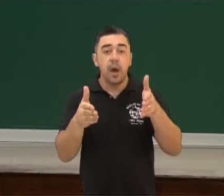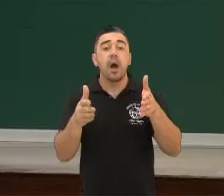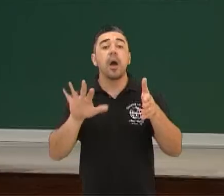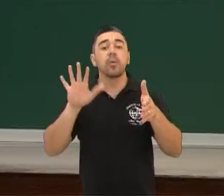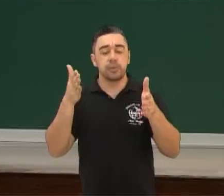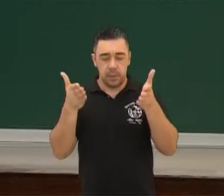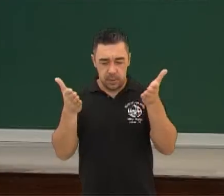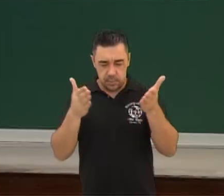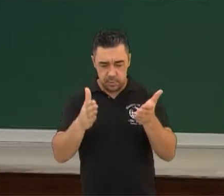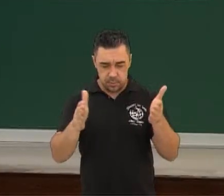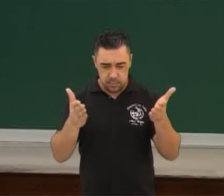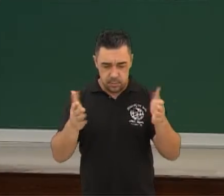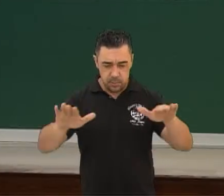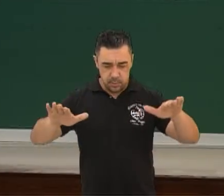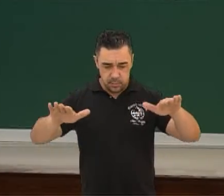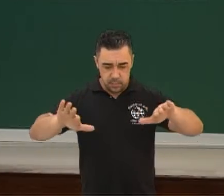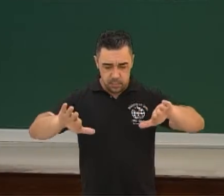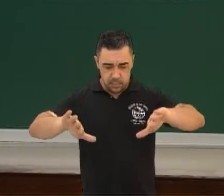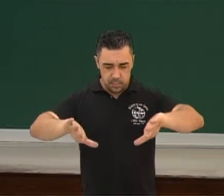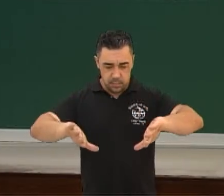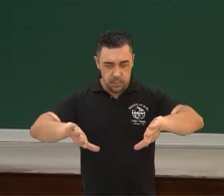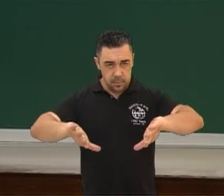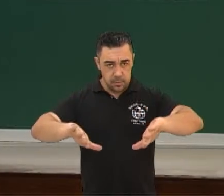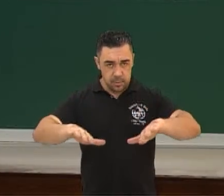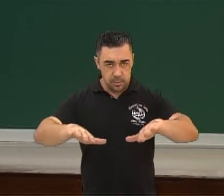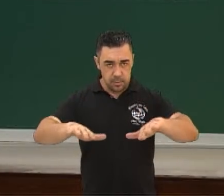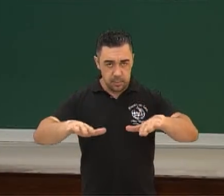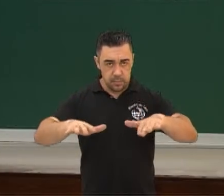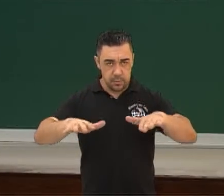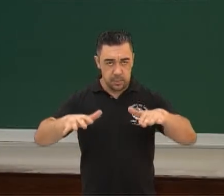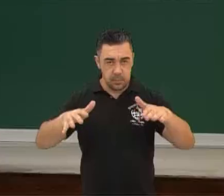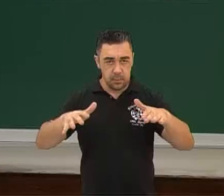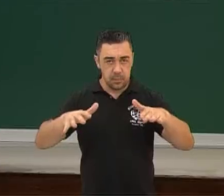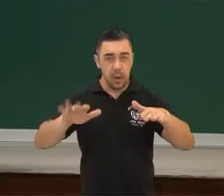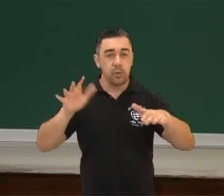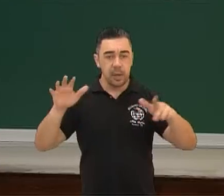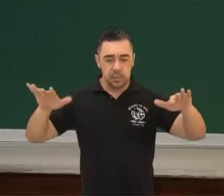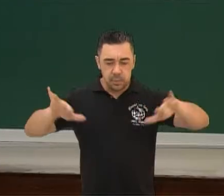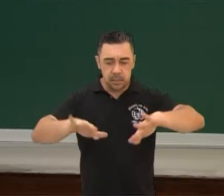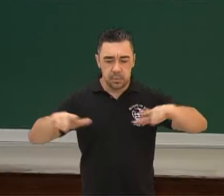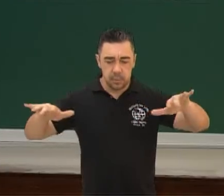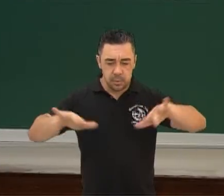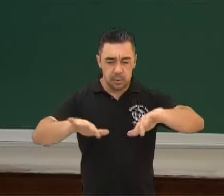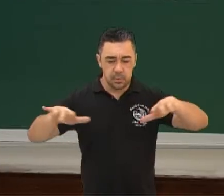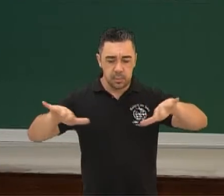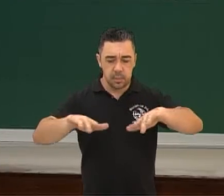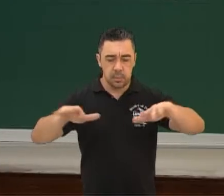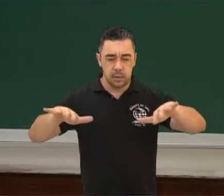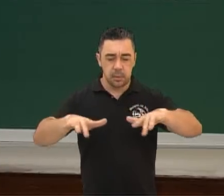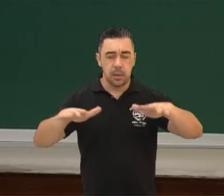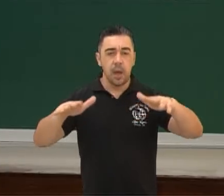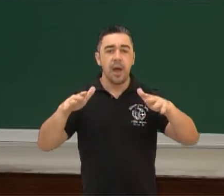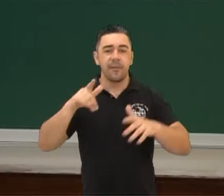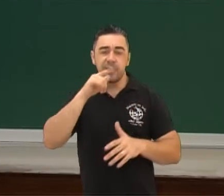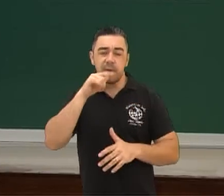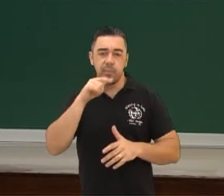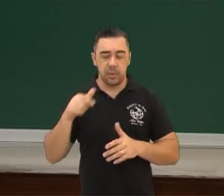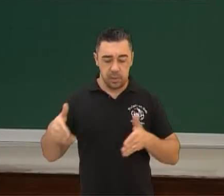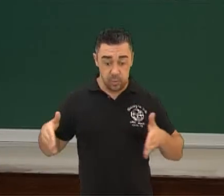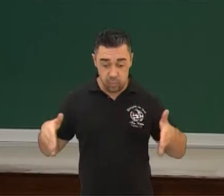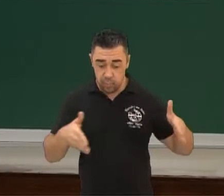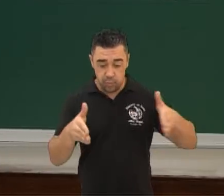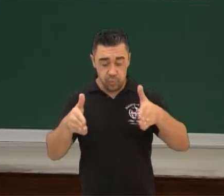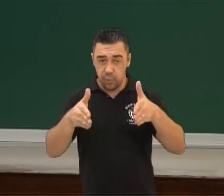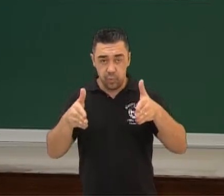com assoreamento. O que seria o assoreamento? Então, tudo que vem, água da chuva vem carregando, né? Se